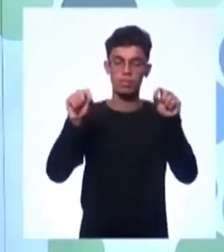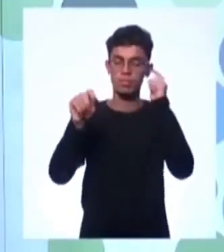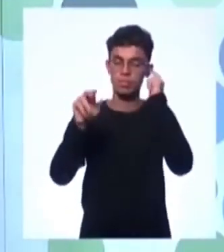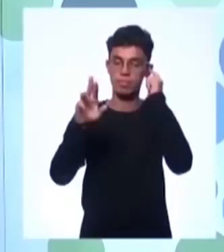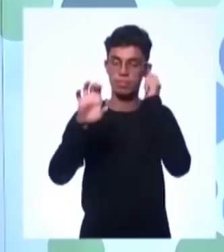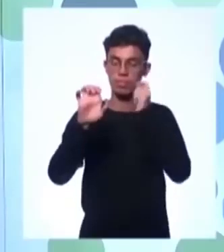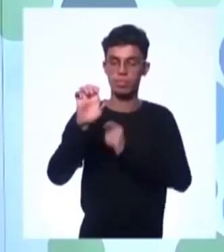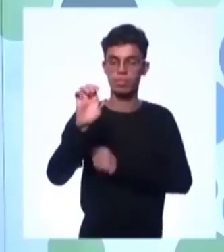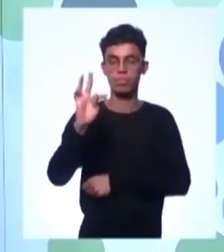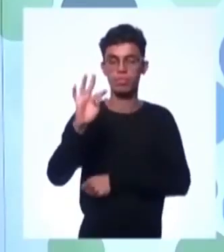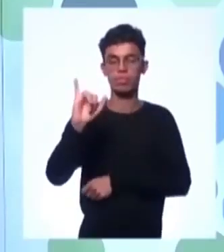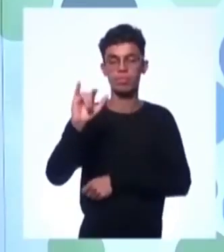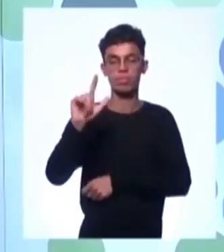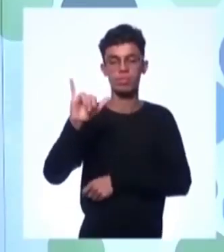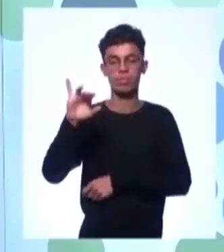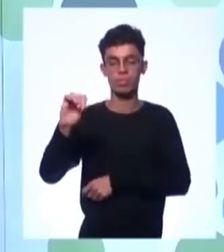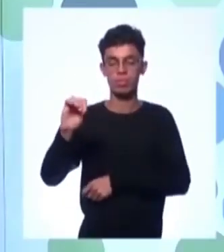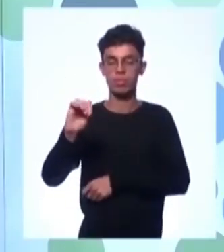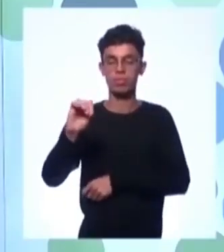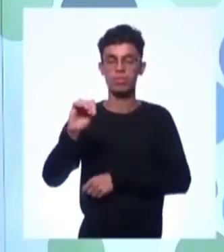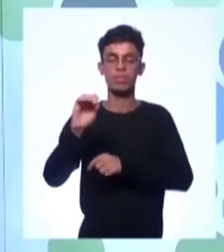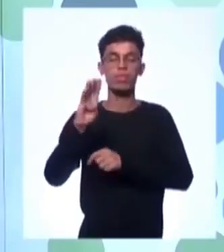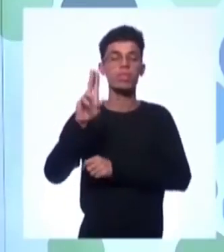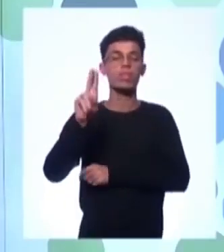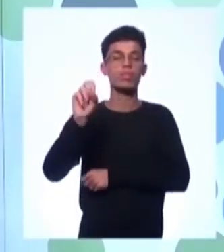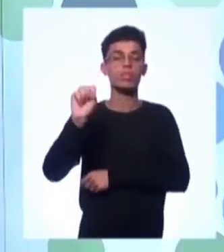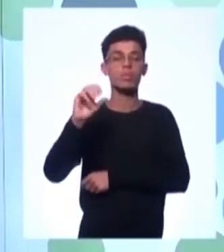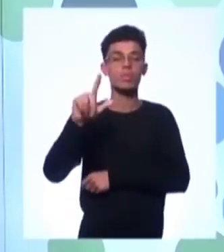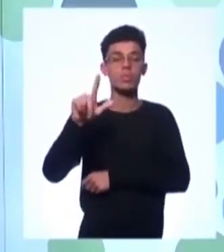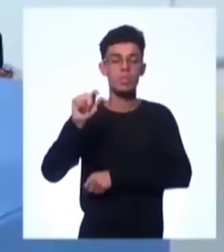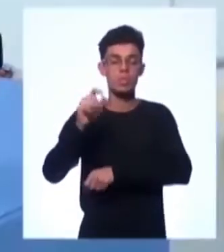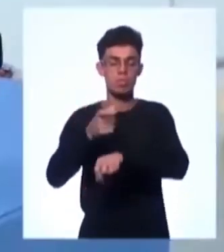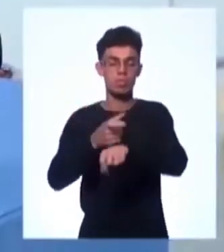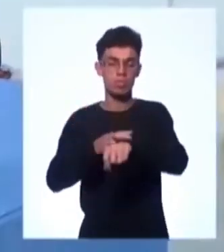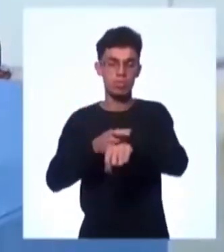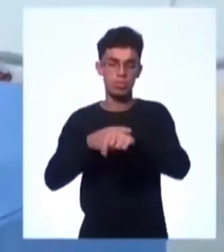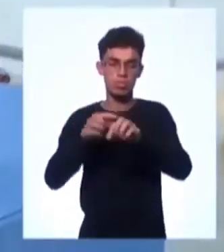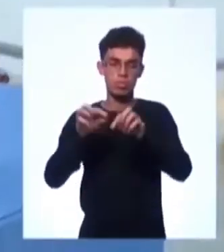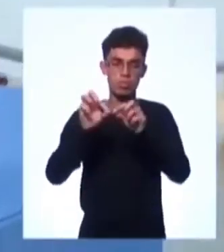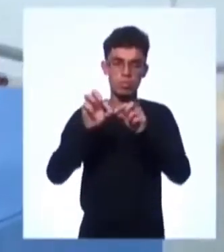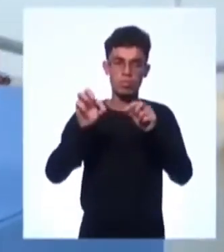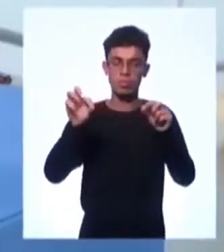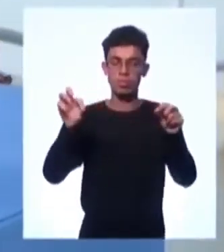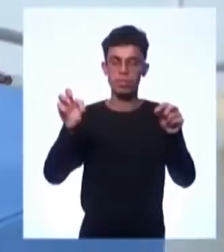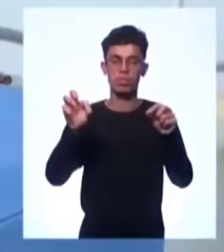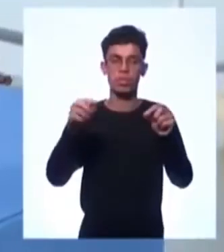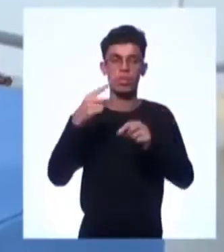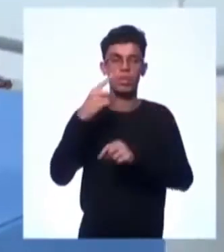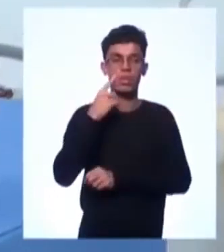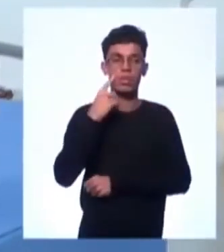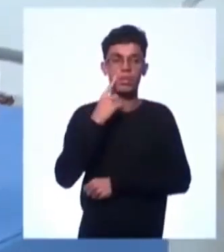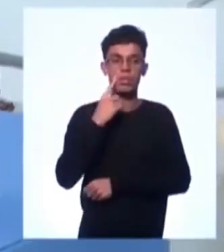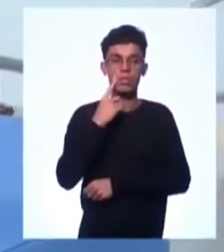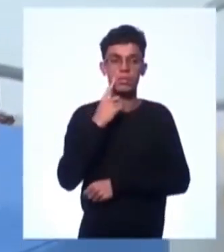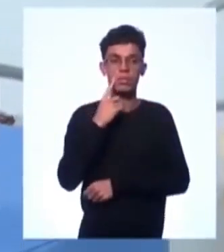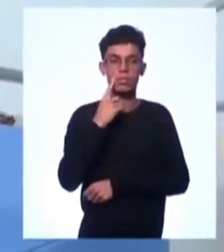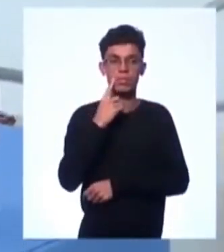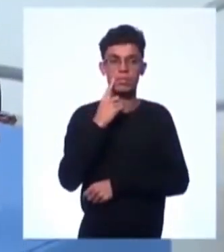está sob a bússola. Então, agora eu vou aplicar aqui a corrente elétrica E vamos observar o